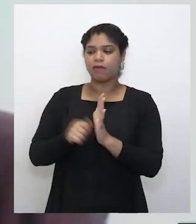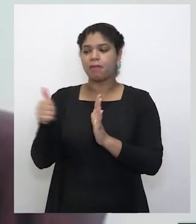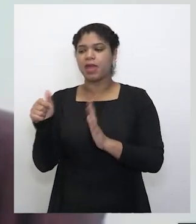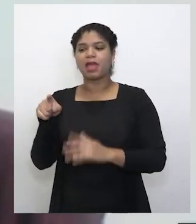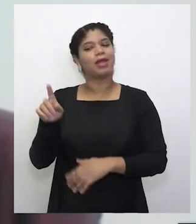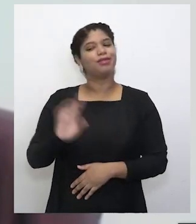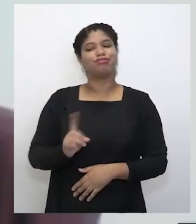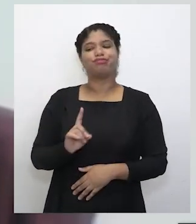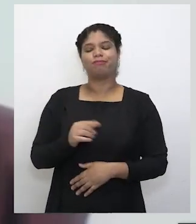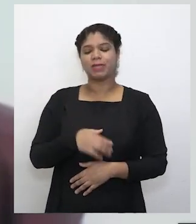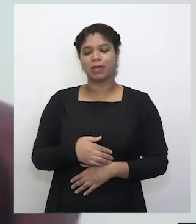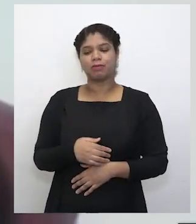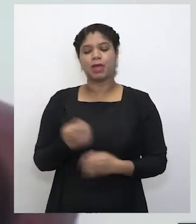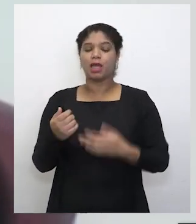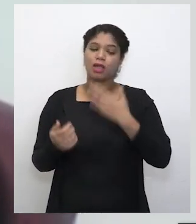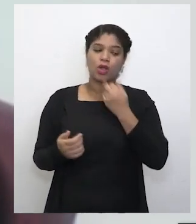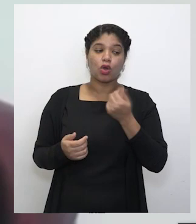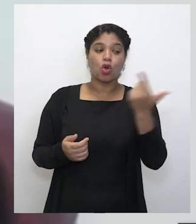essas duplas.